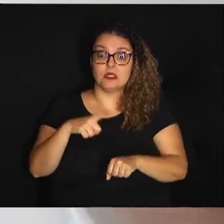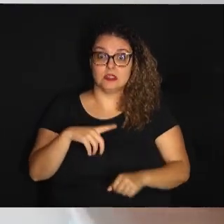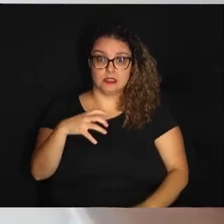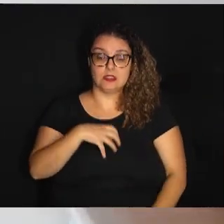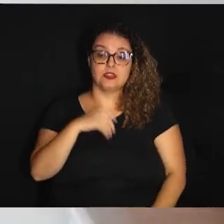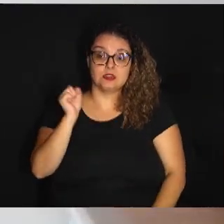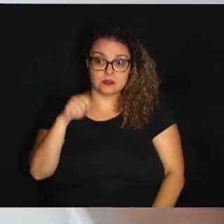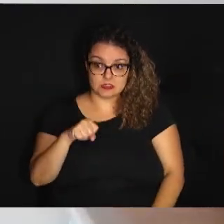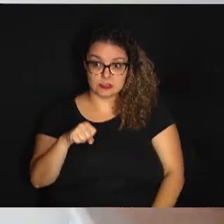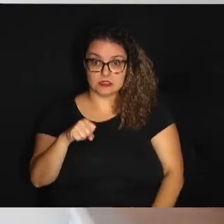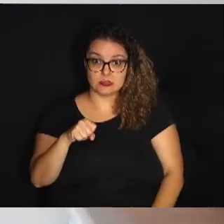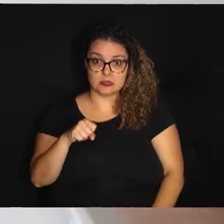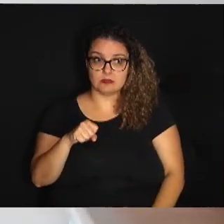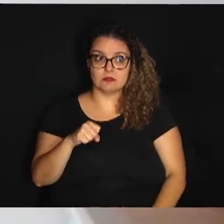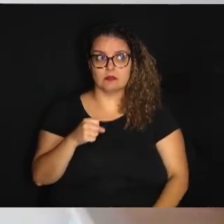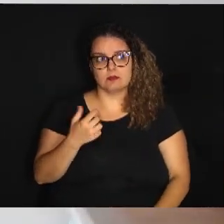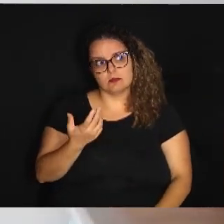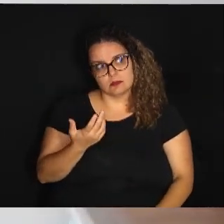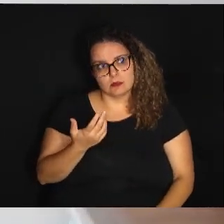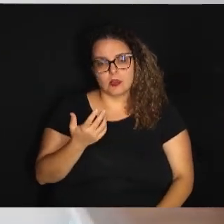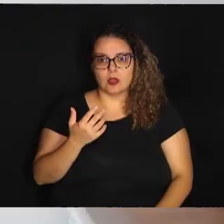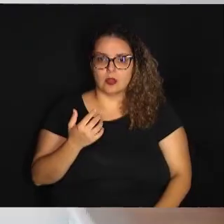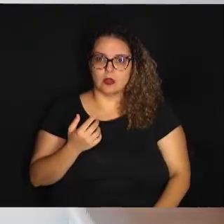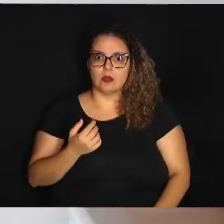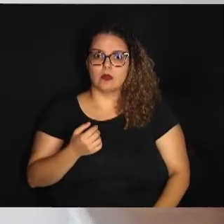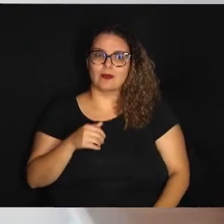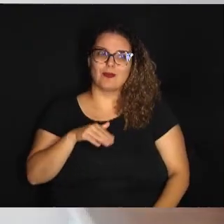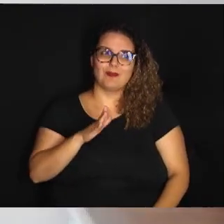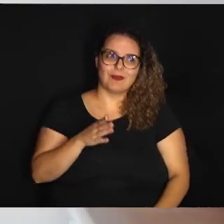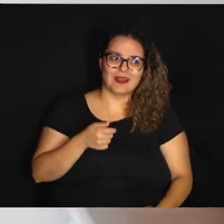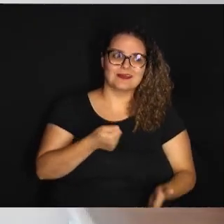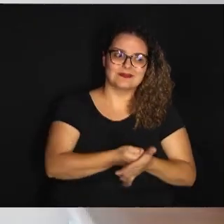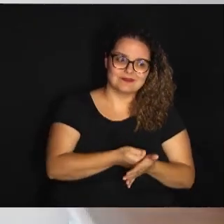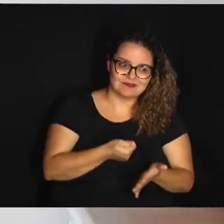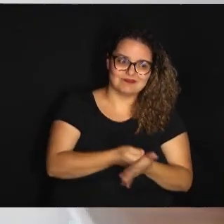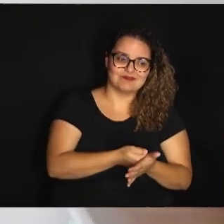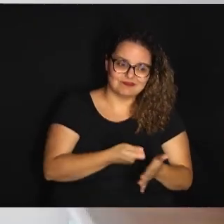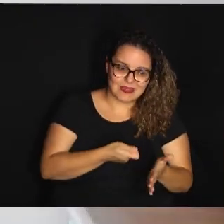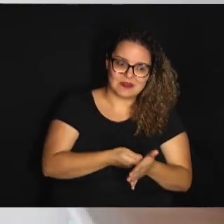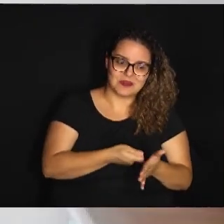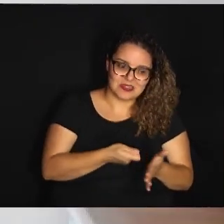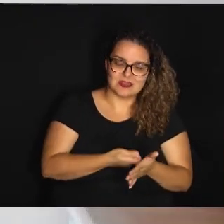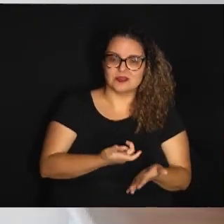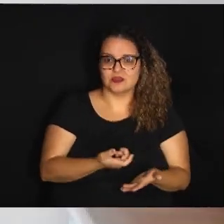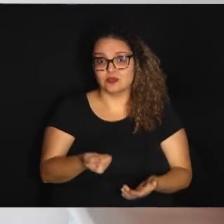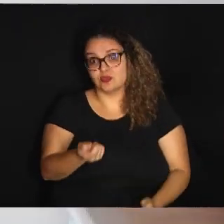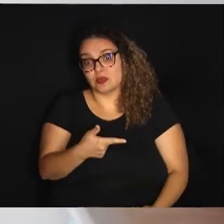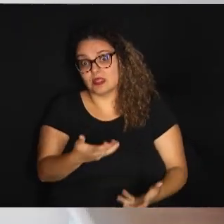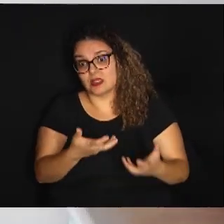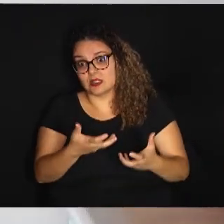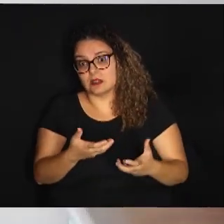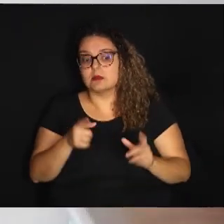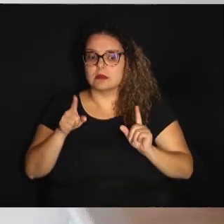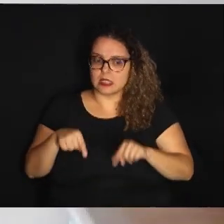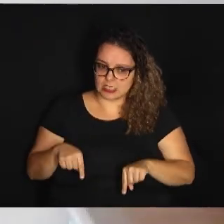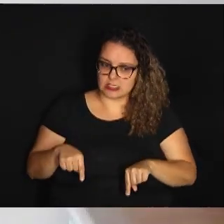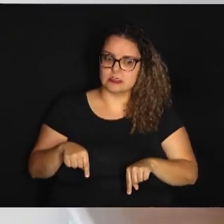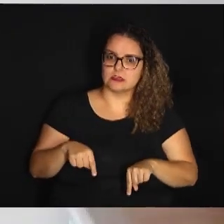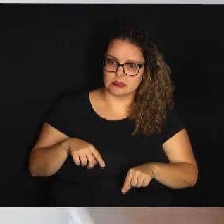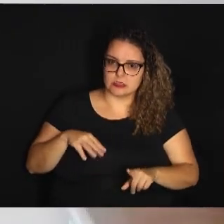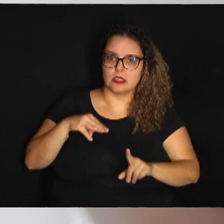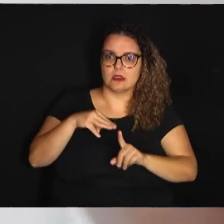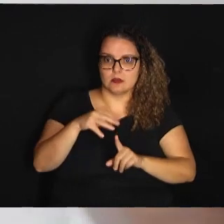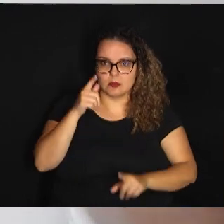os países eles têm condições, com mais concessões talvez do que gostariam de fazer, mas é uma meta factível, é possível